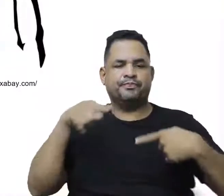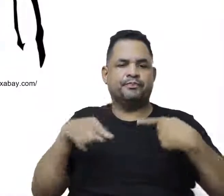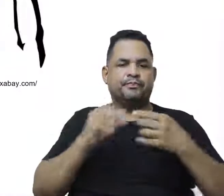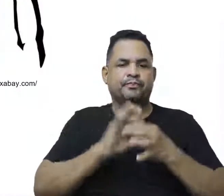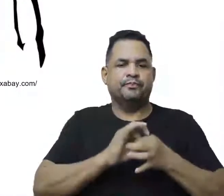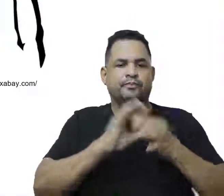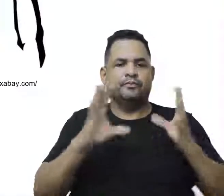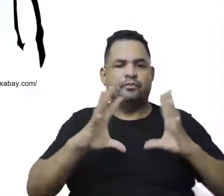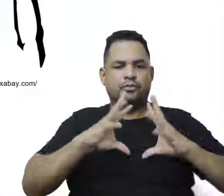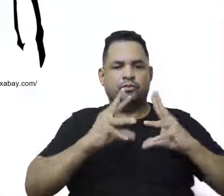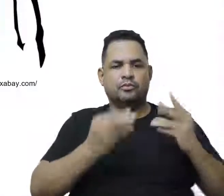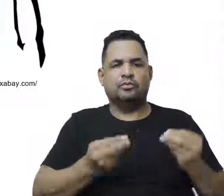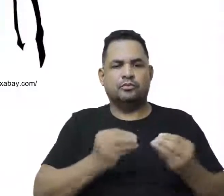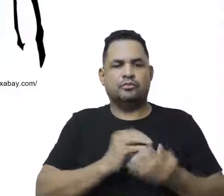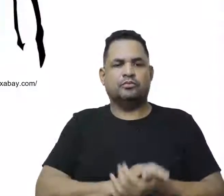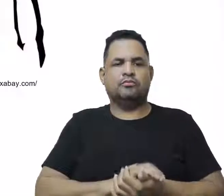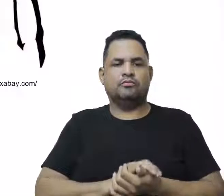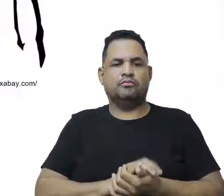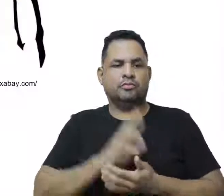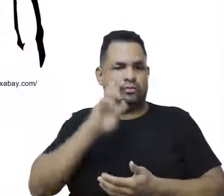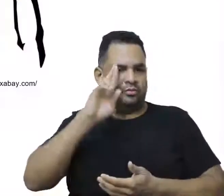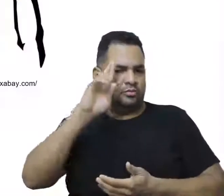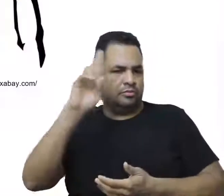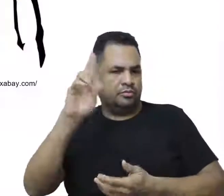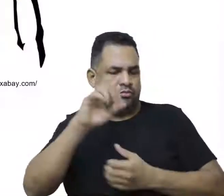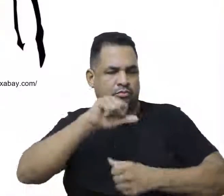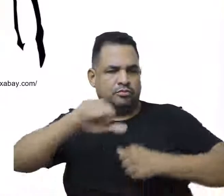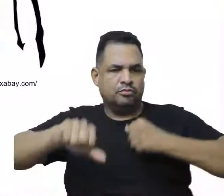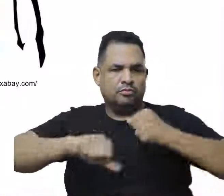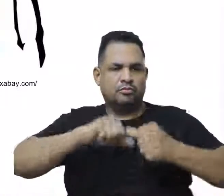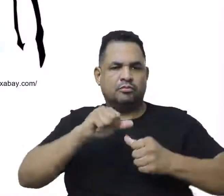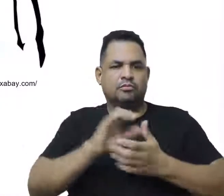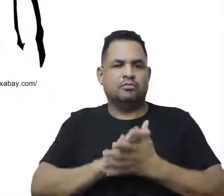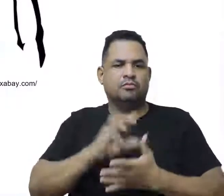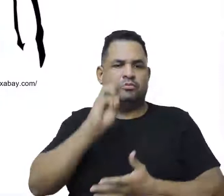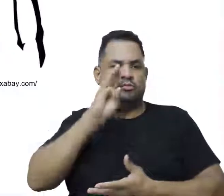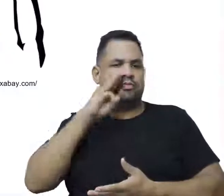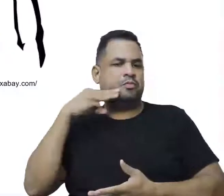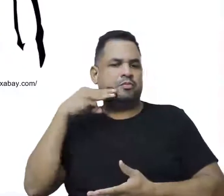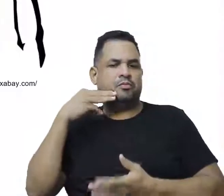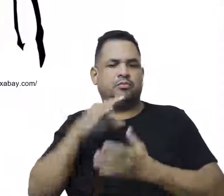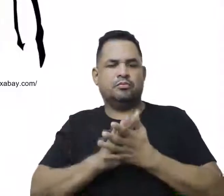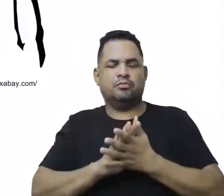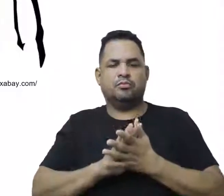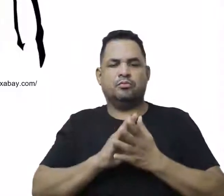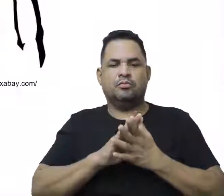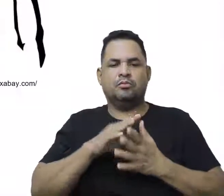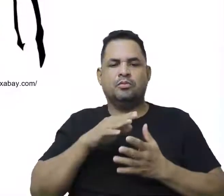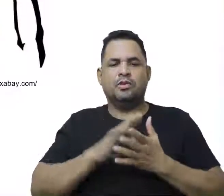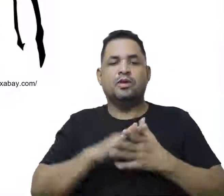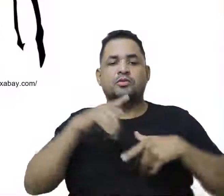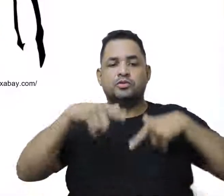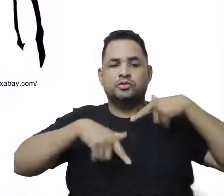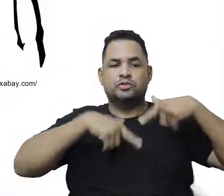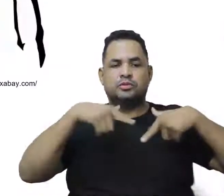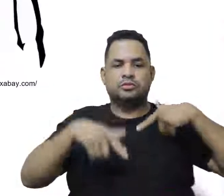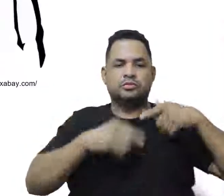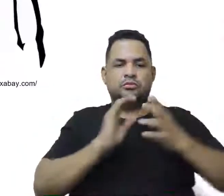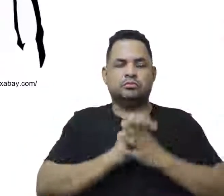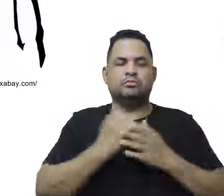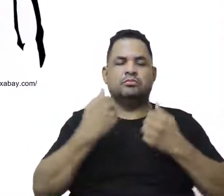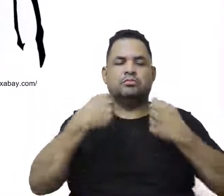da libertação para todos e liberar uma transformação para amar que só o proletariado